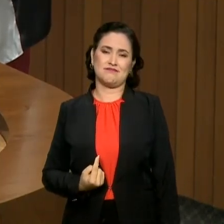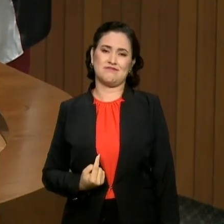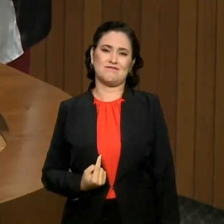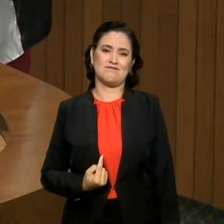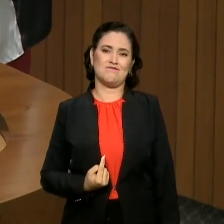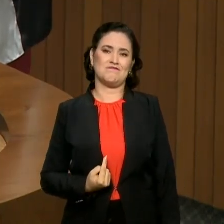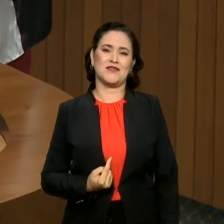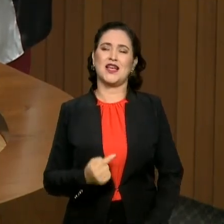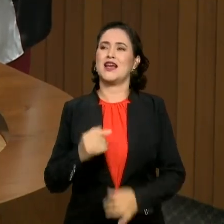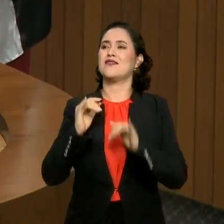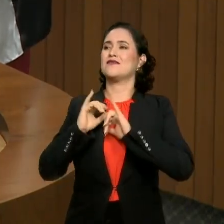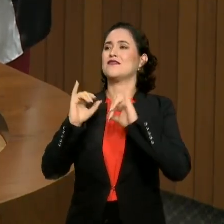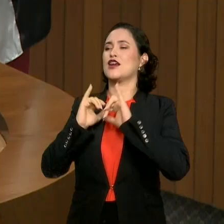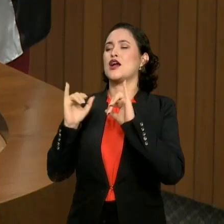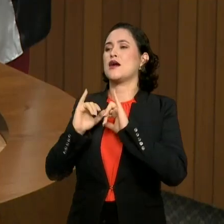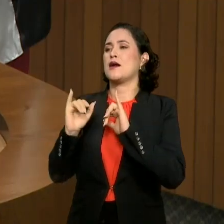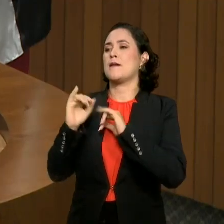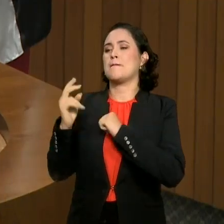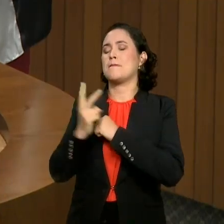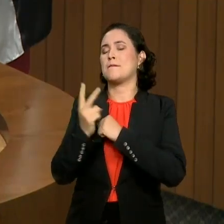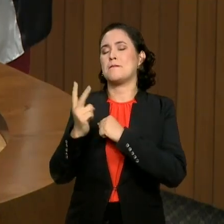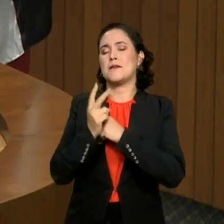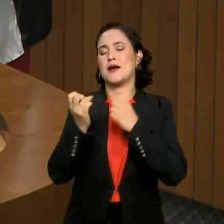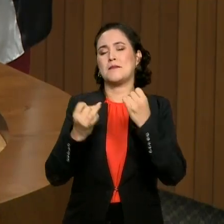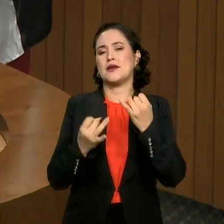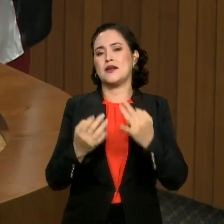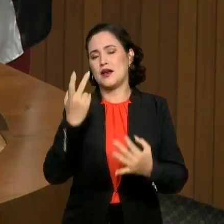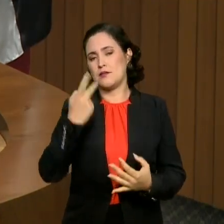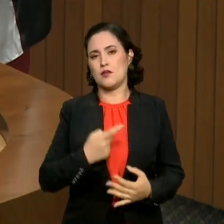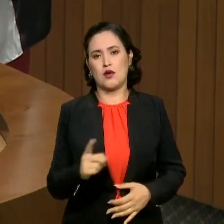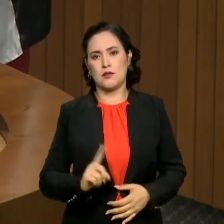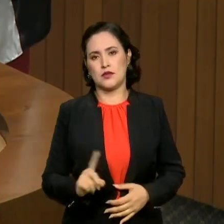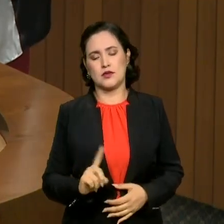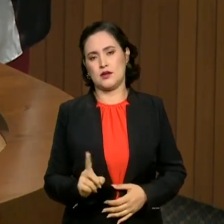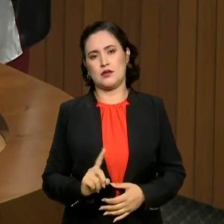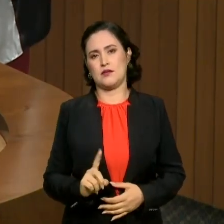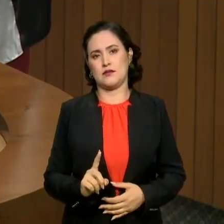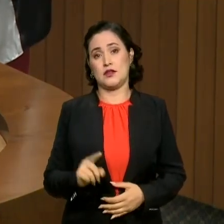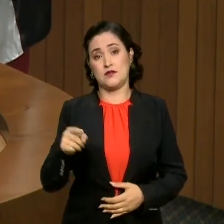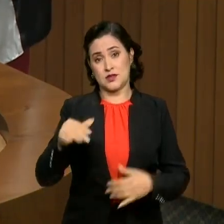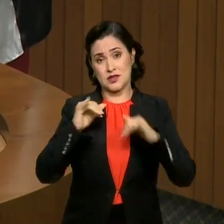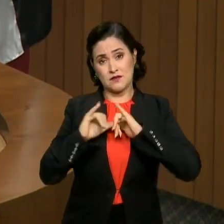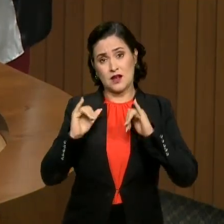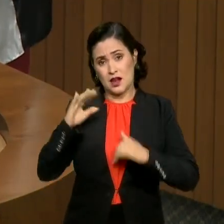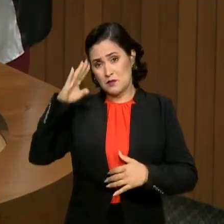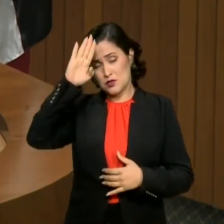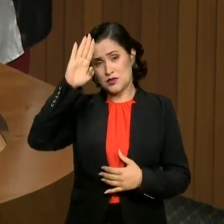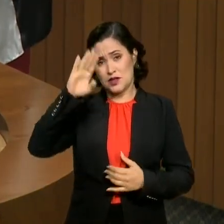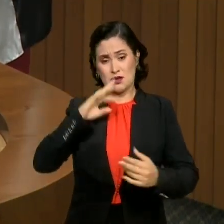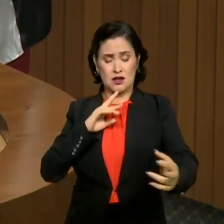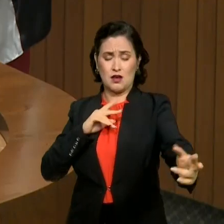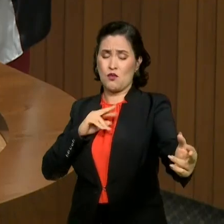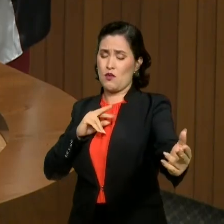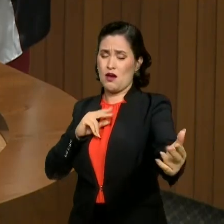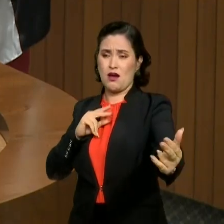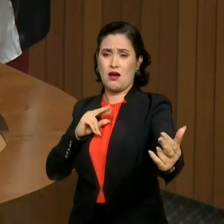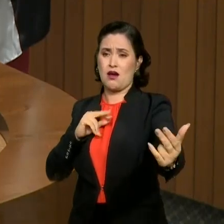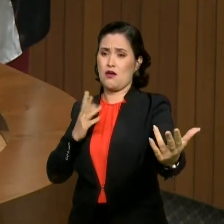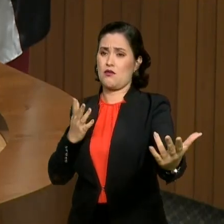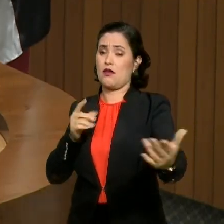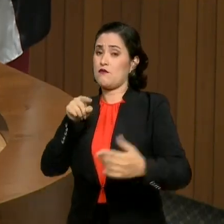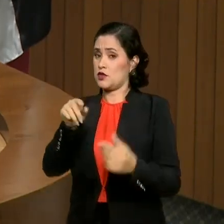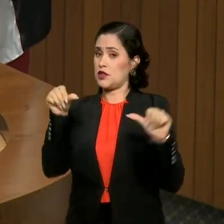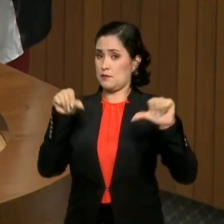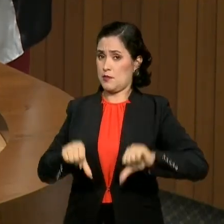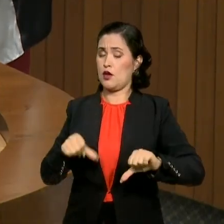trazido a todo momento aqui. Então, Vossa Excelência procede de maneira igual à minha maneira, só que pior, porque o